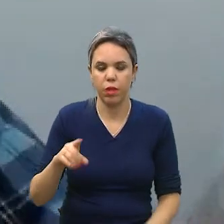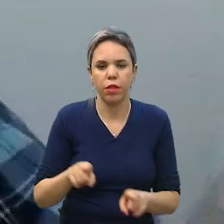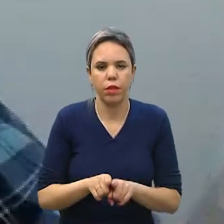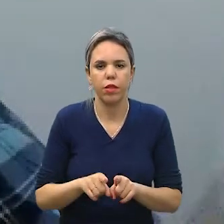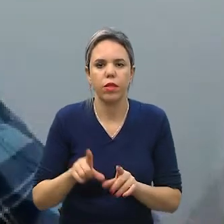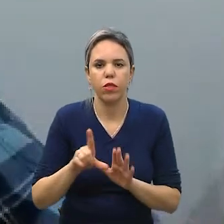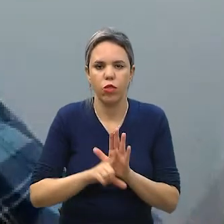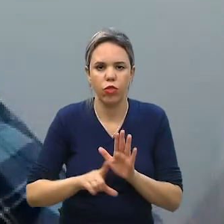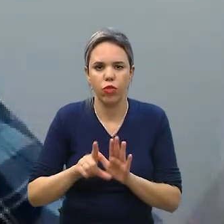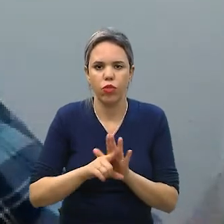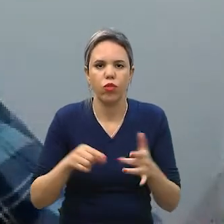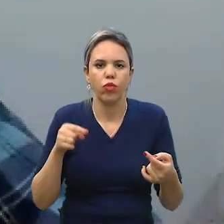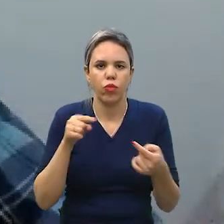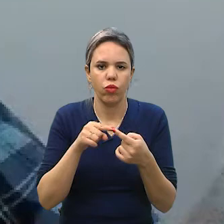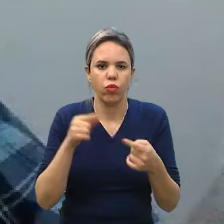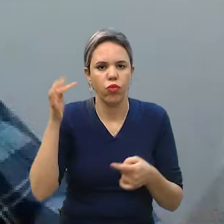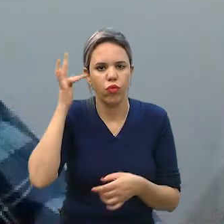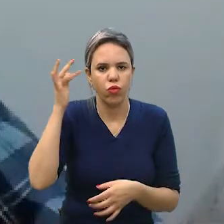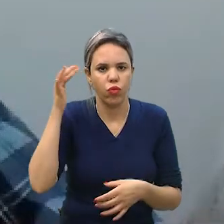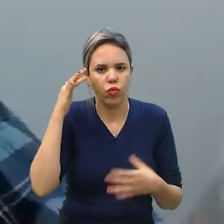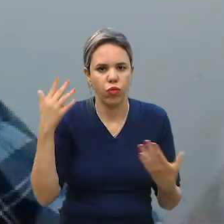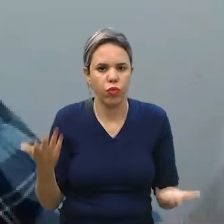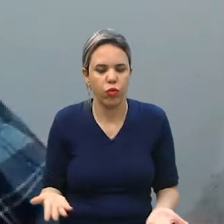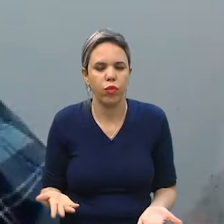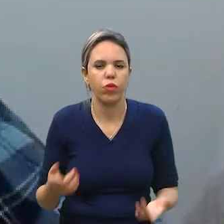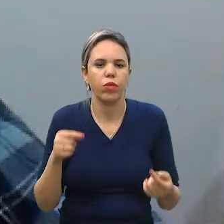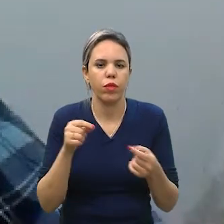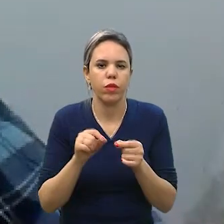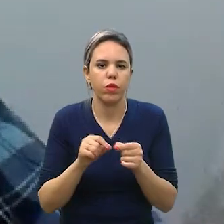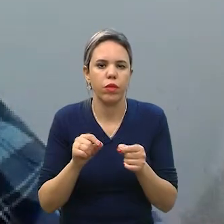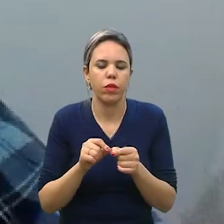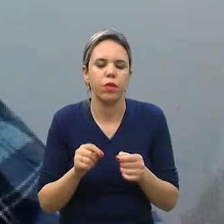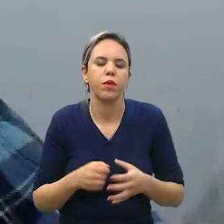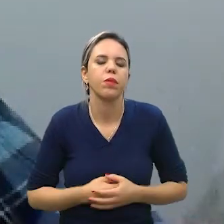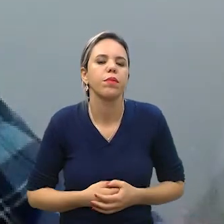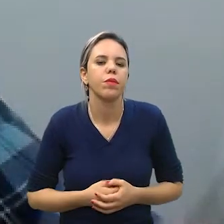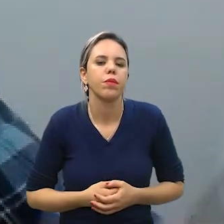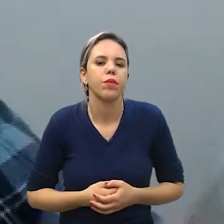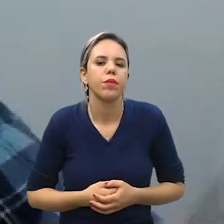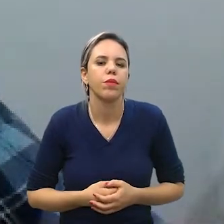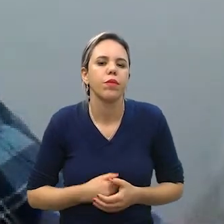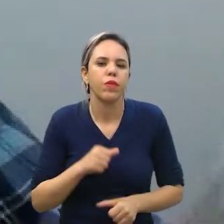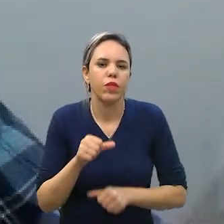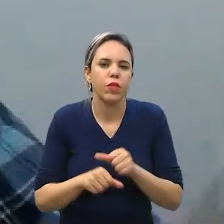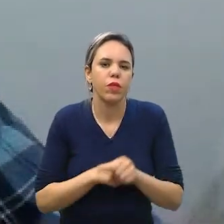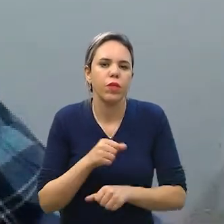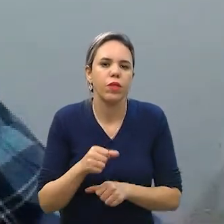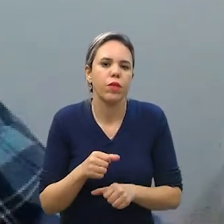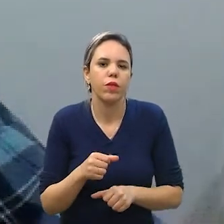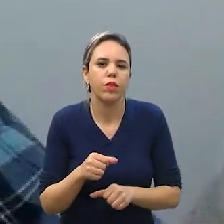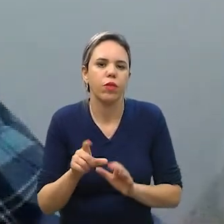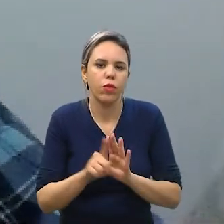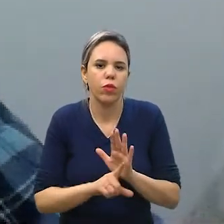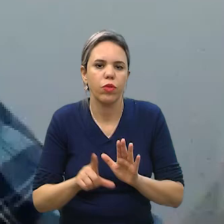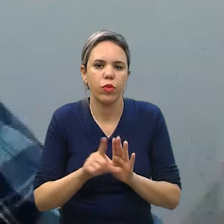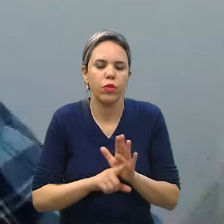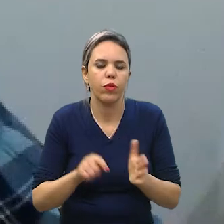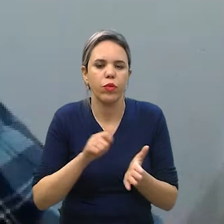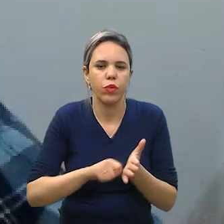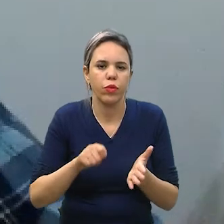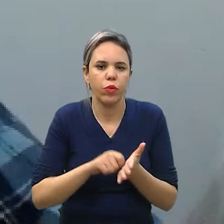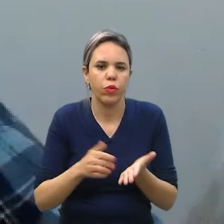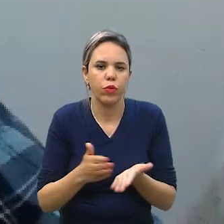estabelecer essas relações que são até filosóficas mesmo, né? Que tem a ver com a renovação do cânone literário, ou seja, dessas obras que